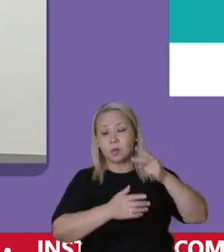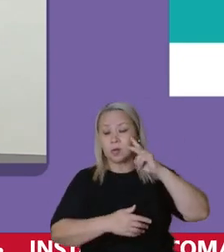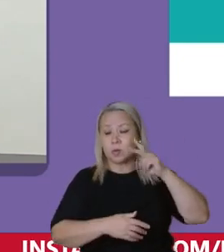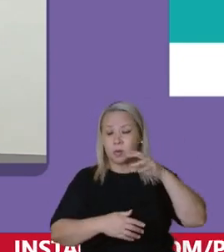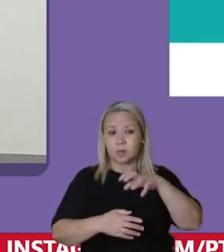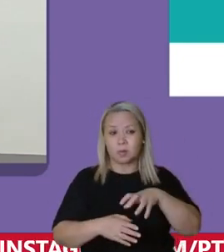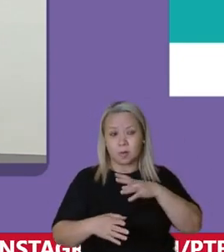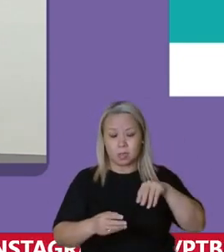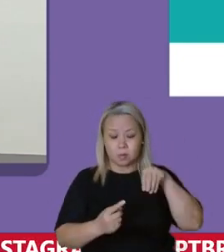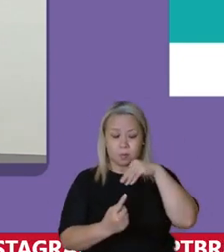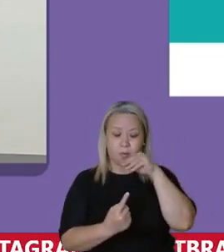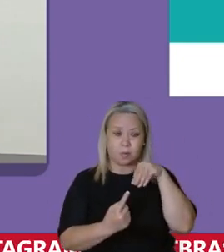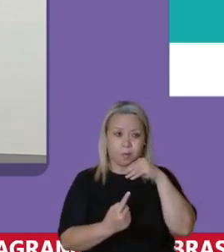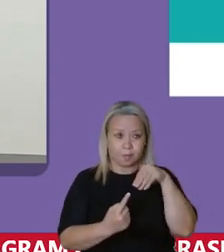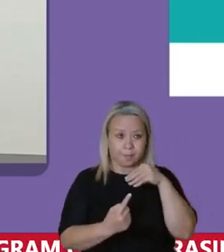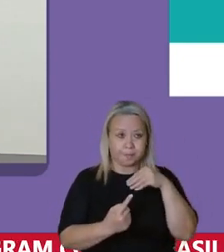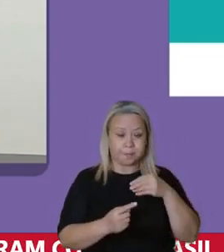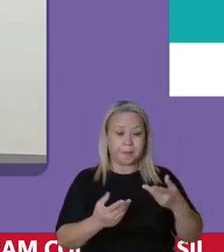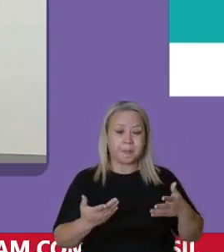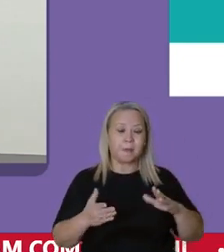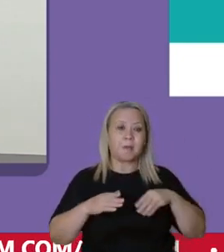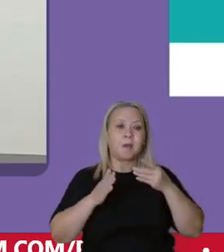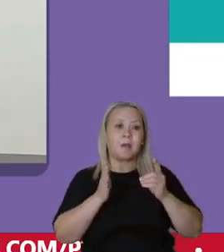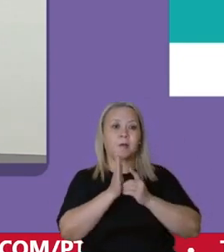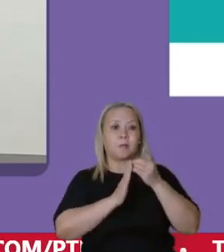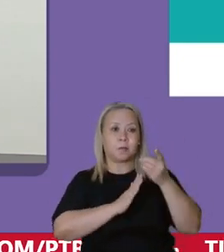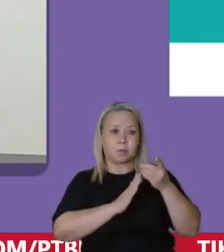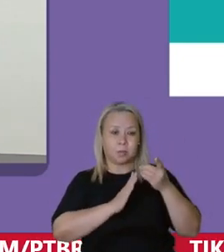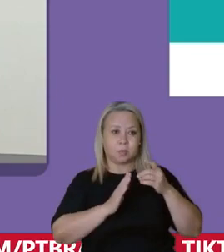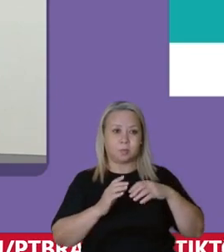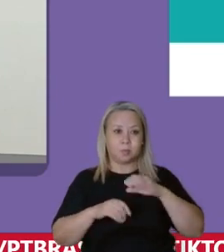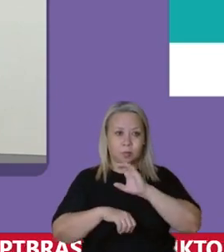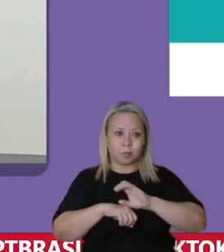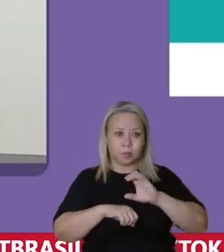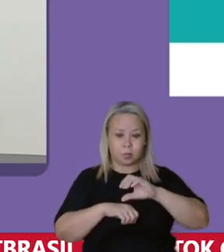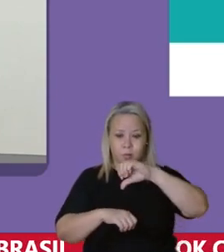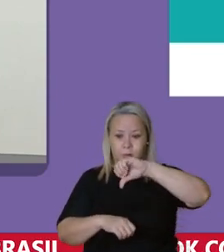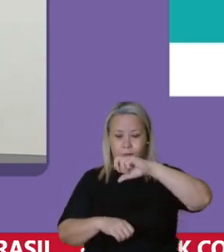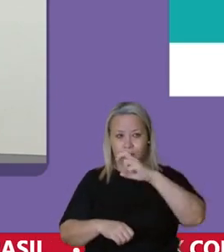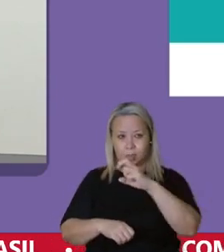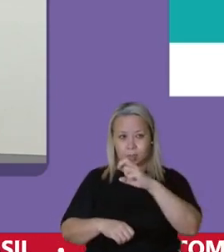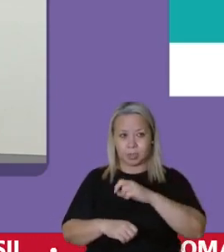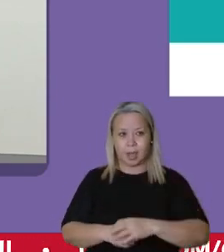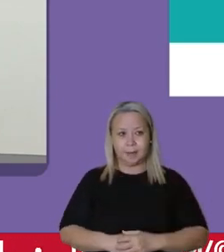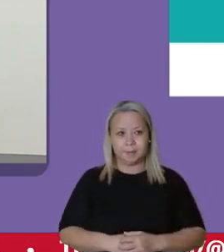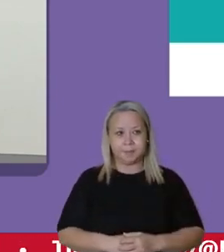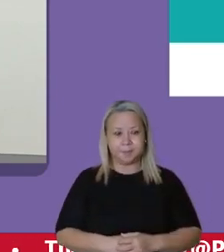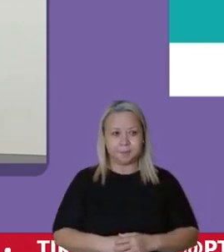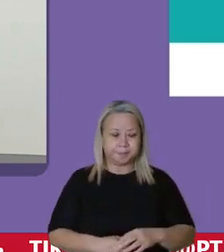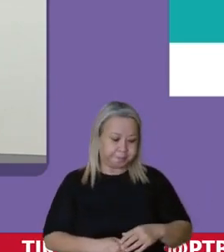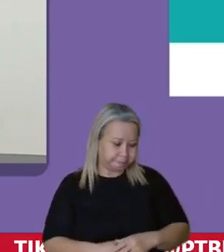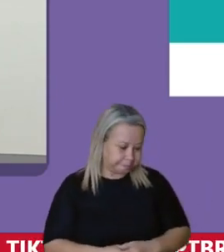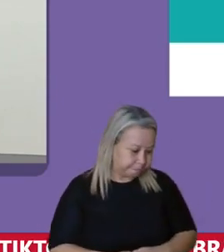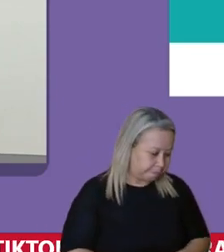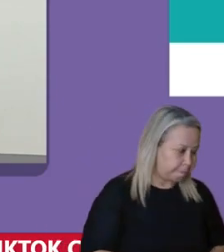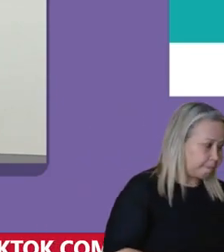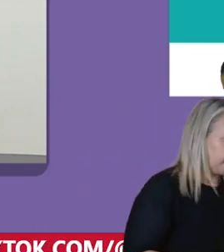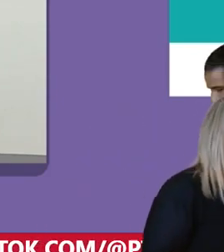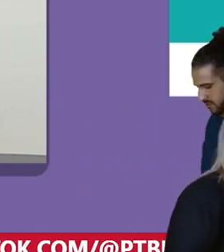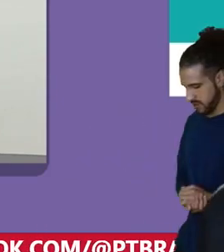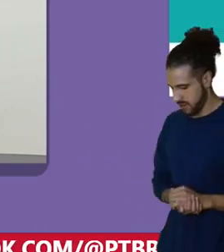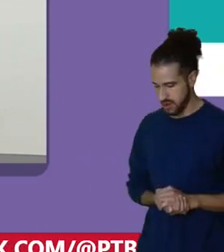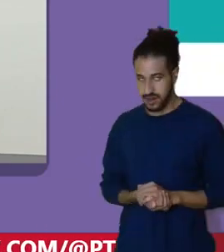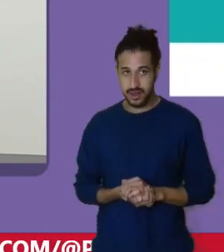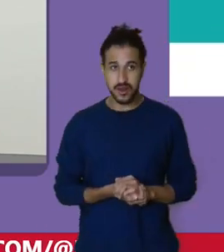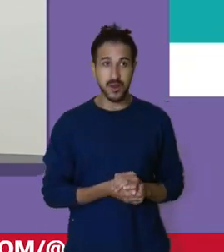vulnerabilidade. Além da emenda constitucional 95, que é a PEC da morte, nós tivemos a contra-reforma trabalhista. Por que